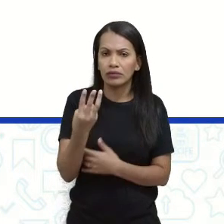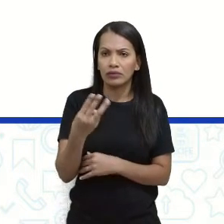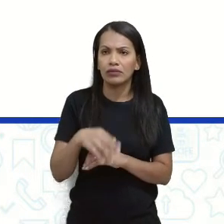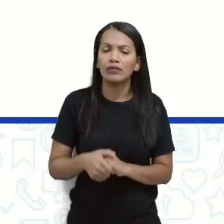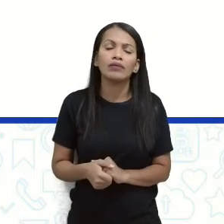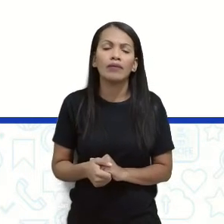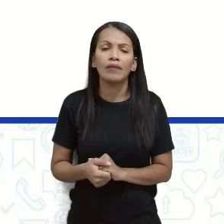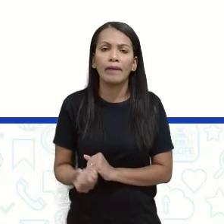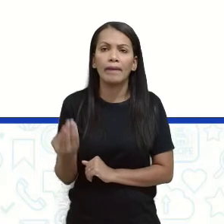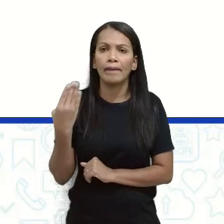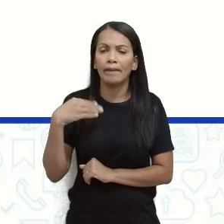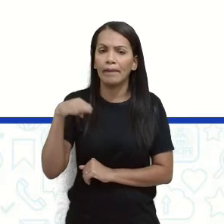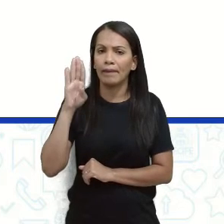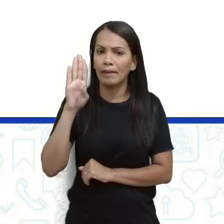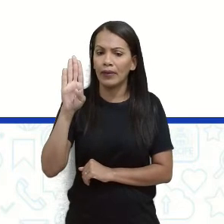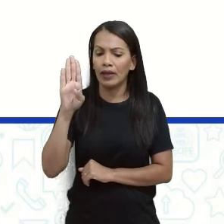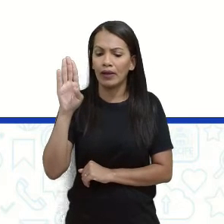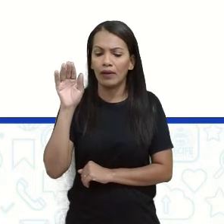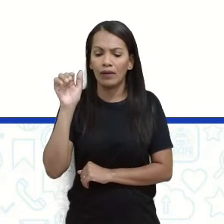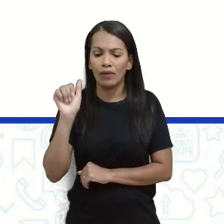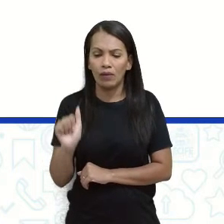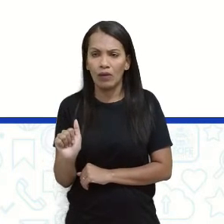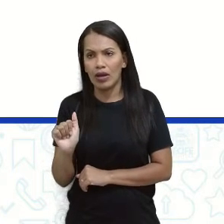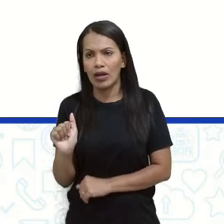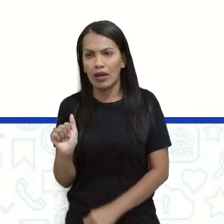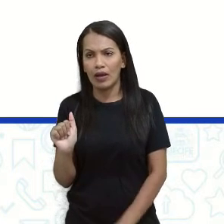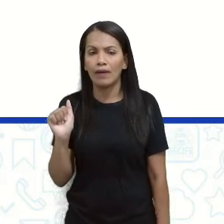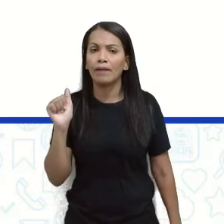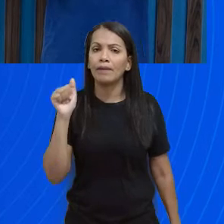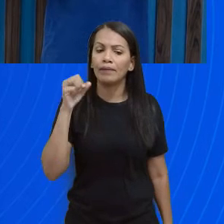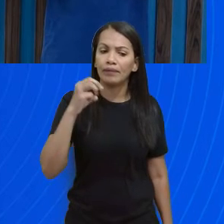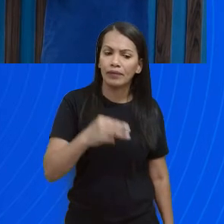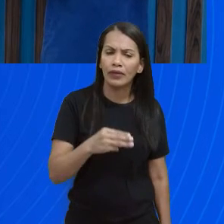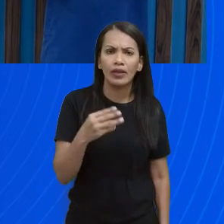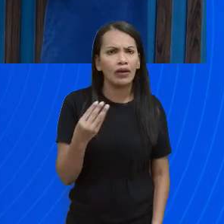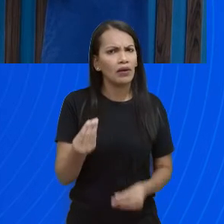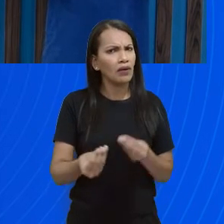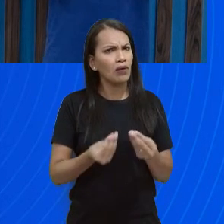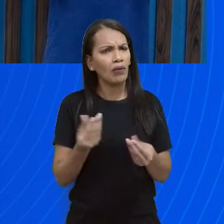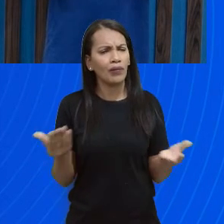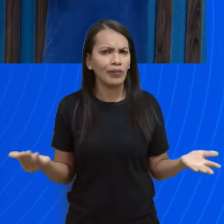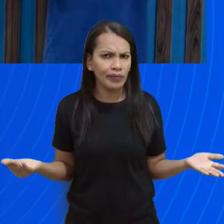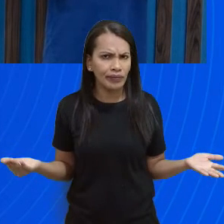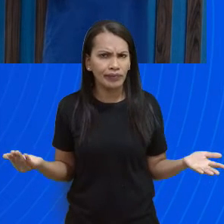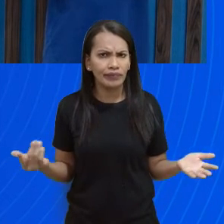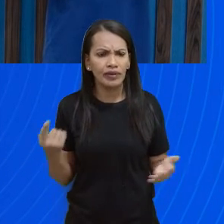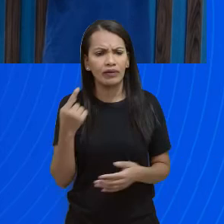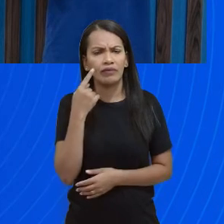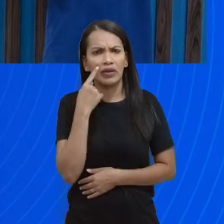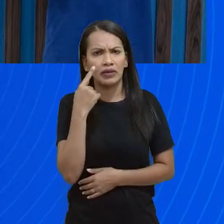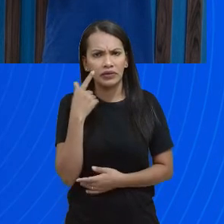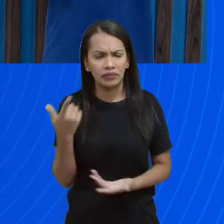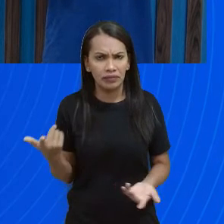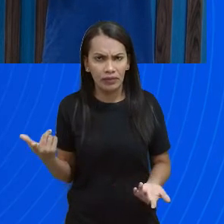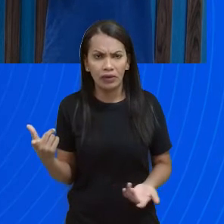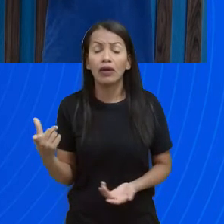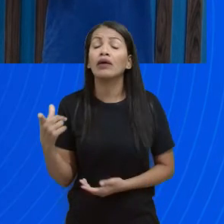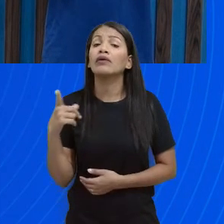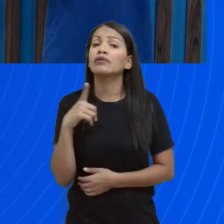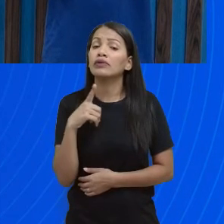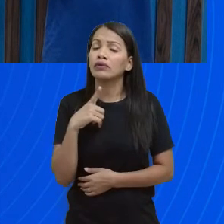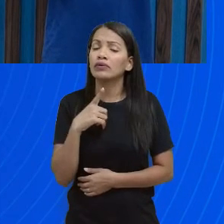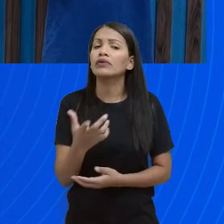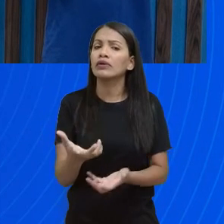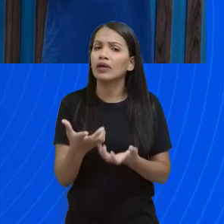B, o A e o N. Ô Ricardinho, como assim B, A, N? Veja, eu tenho um dos catetos, eu quero